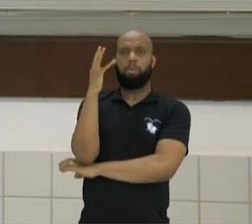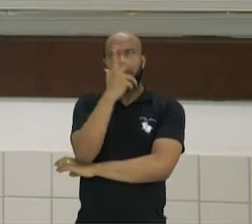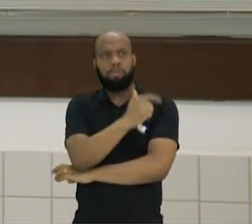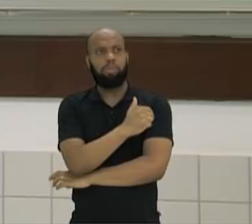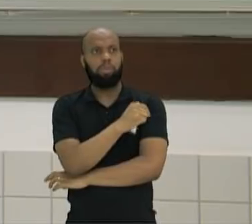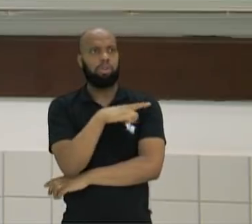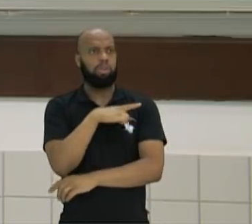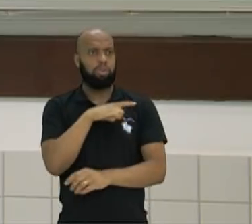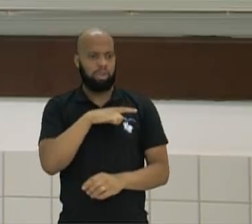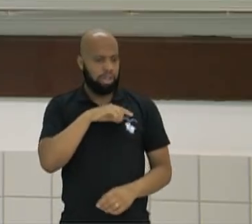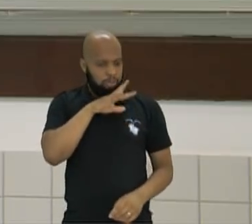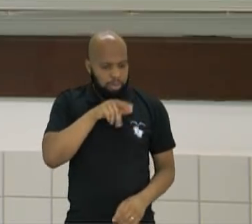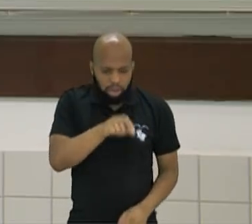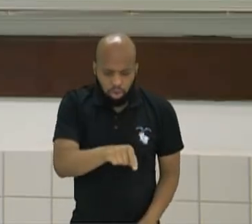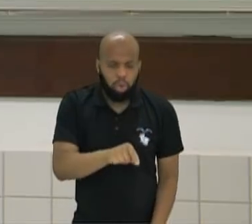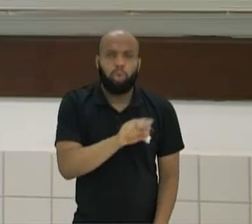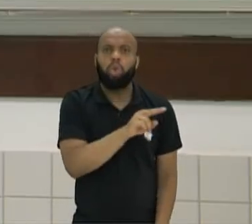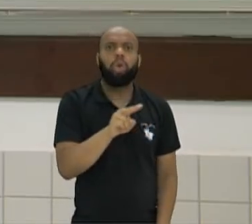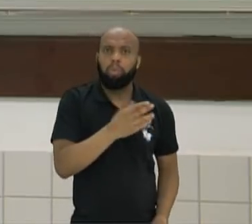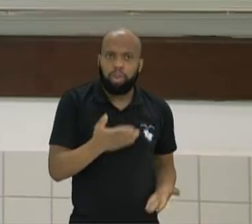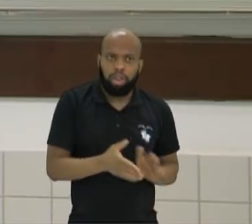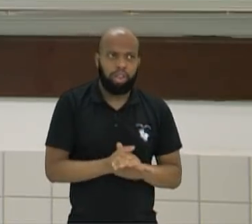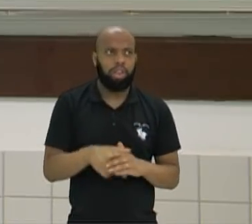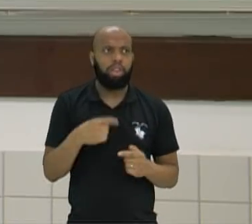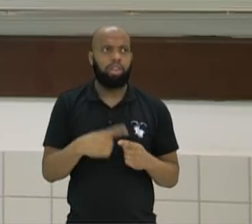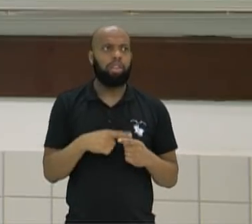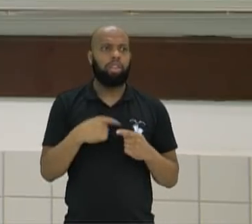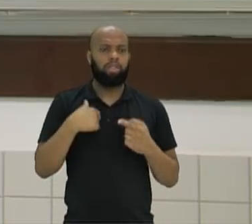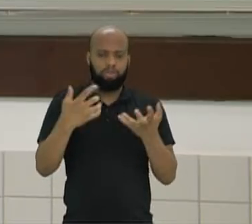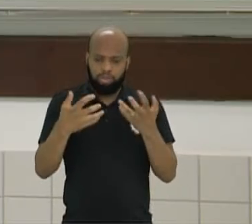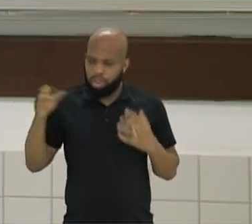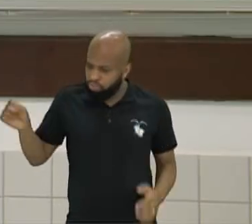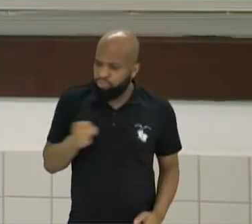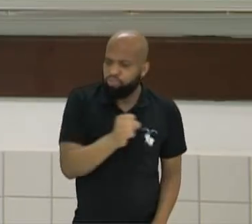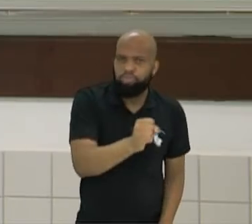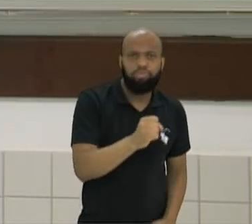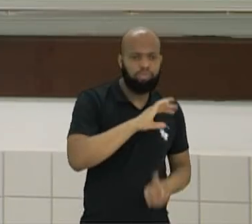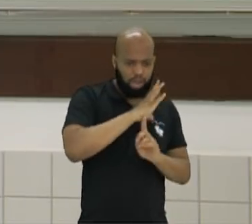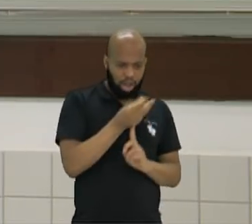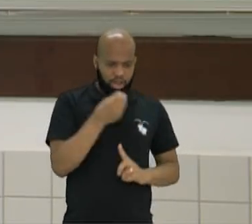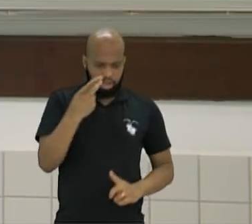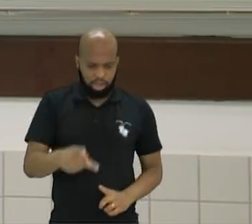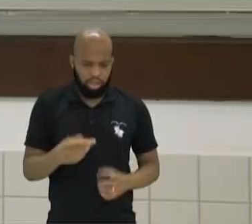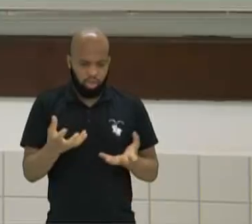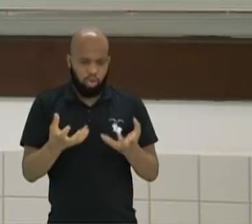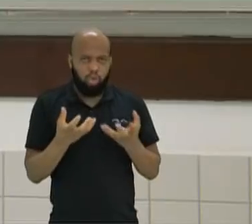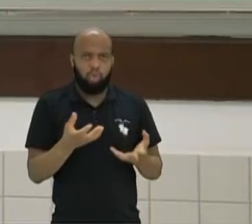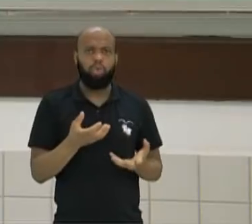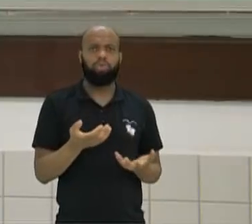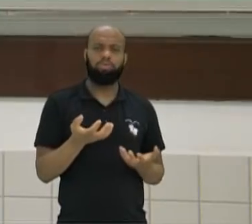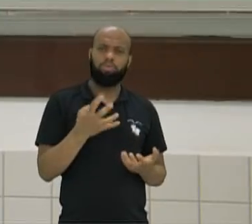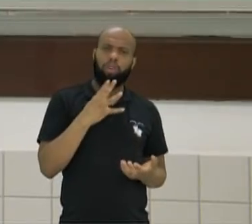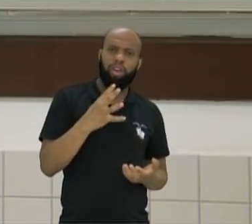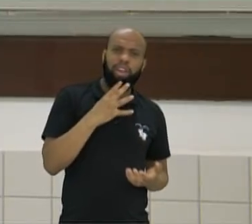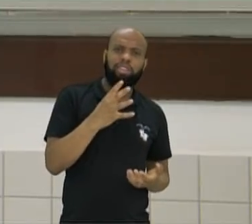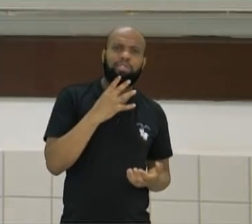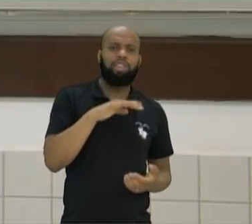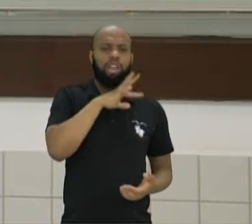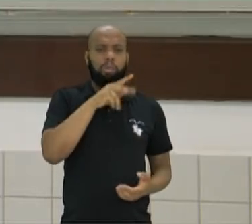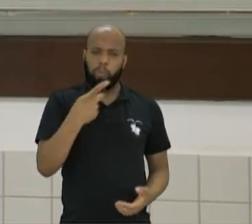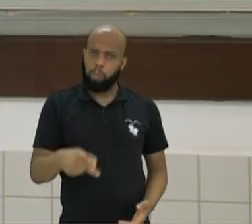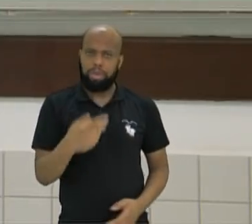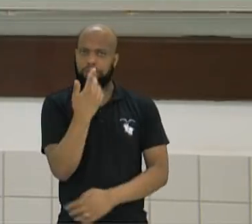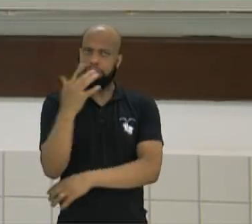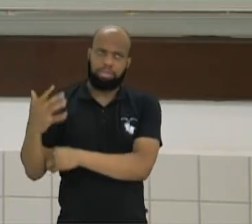Olha essa fauna. E esse bichinho aqui? O que é esse animal? Sabe? Ele falou assim, não, eu vou trazer artistas para cá. Vamos conhecer a fauna e flora brasileira.